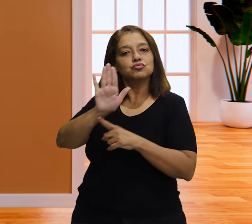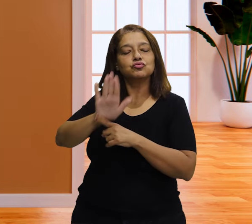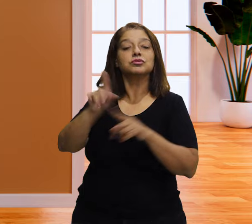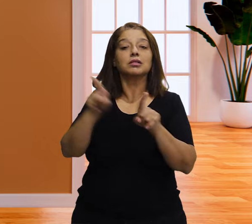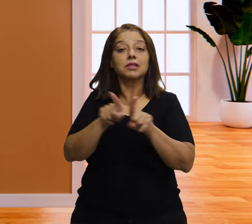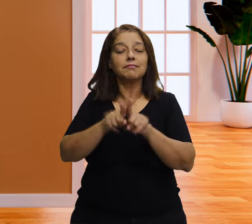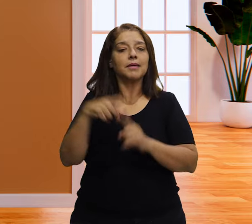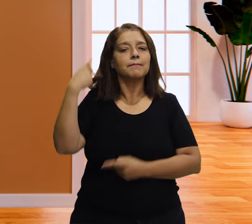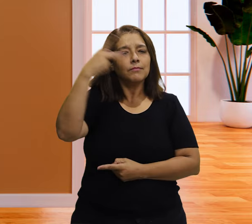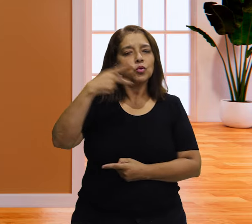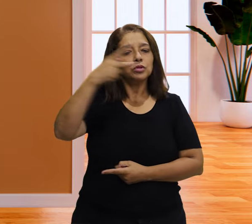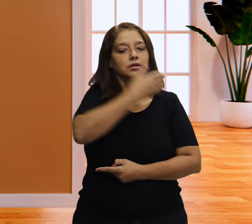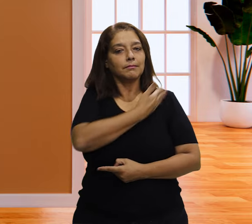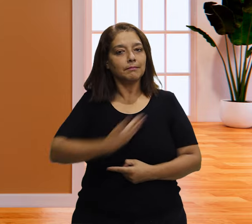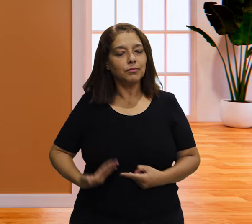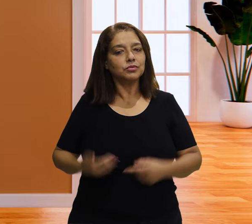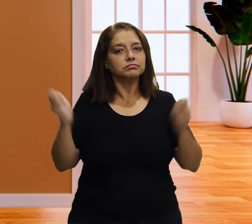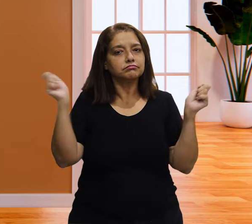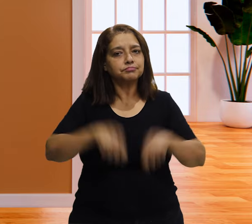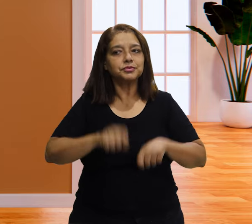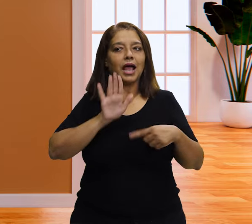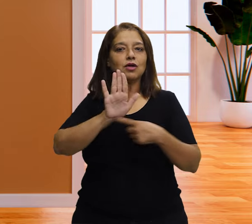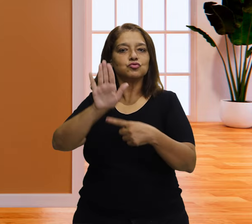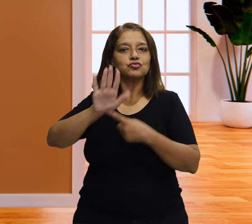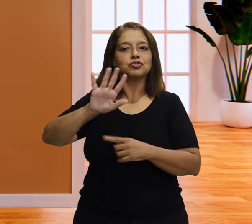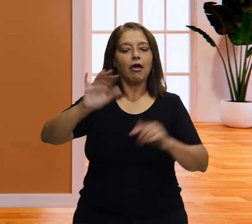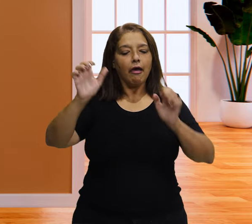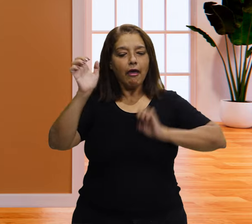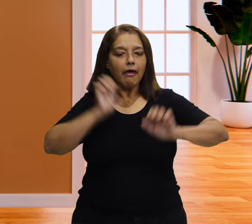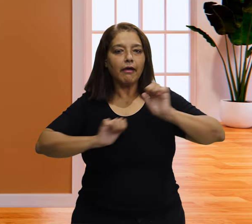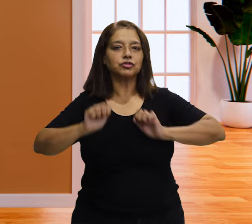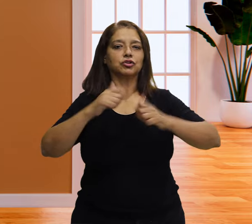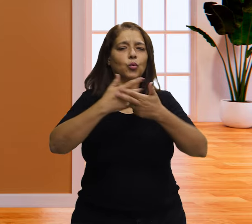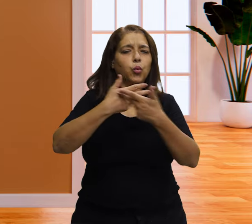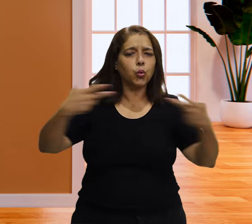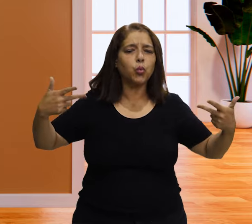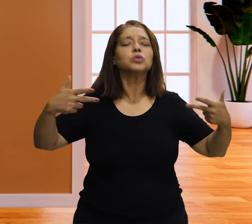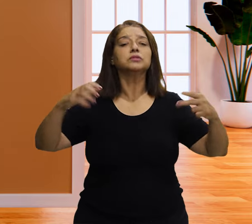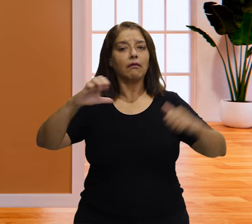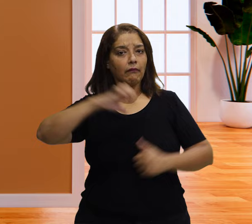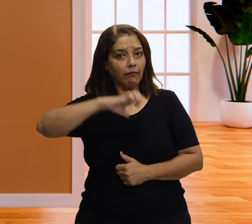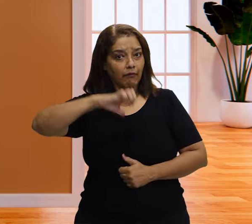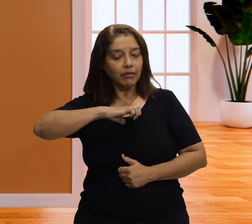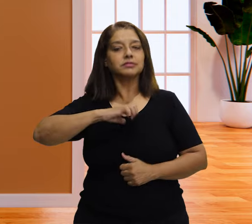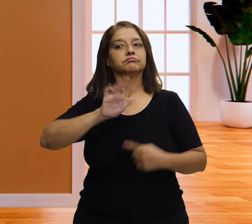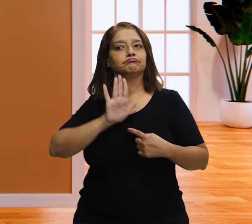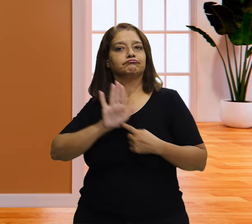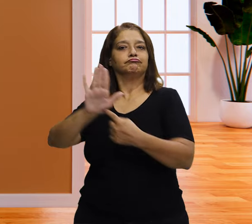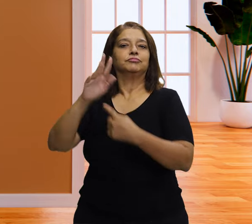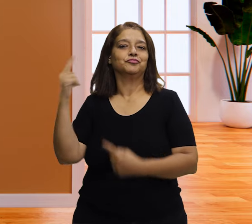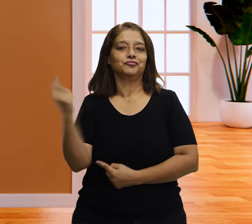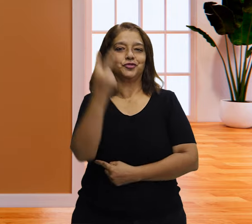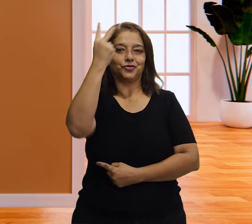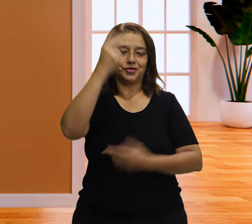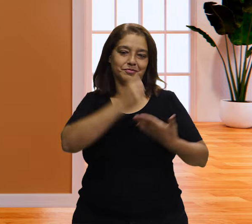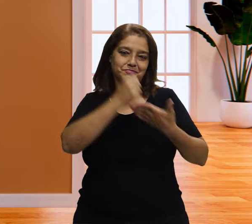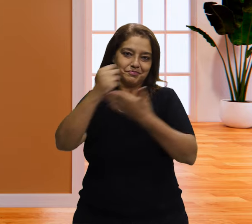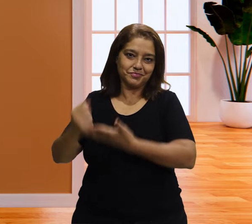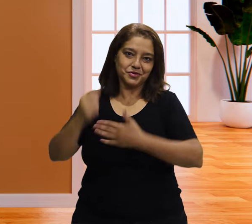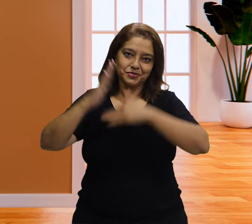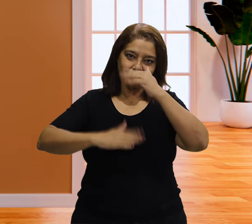e decisões éticas que priorizem a valorização e o apoio aos profissionais, garantindo que tenham